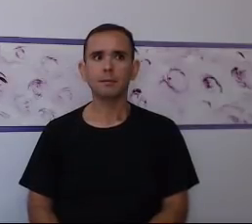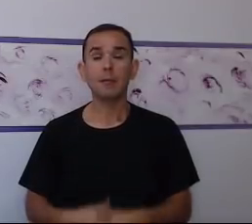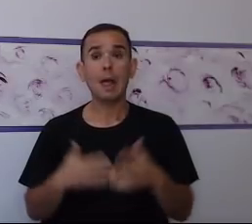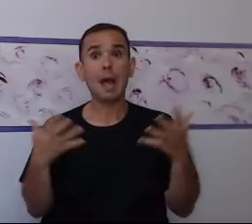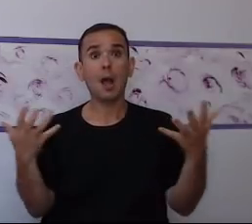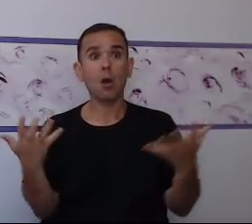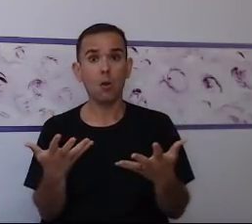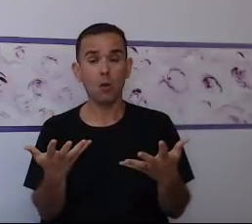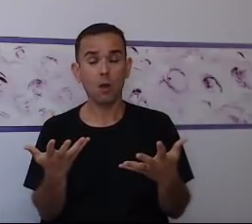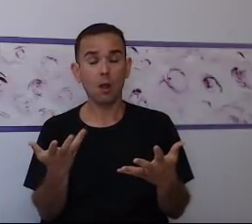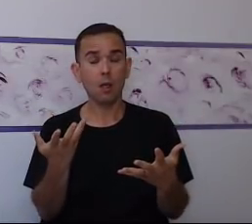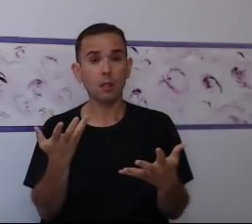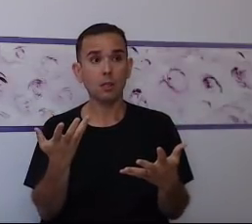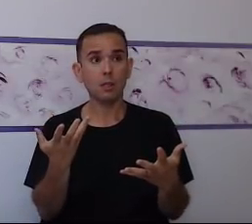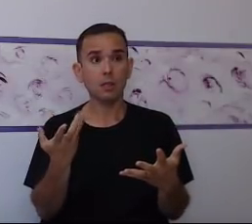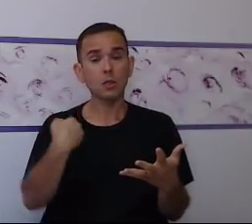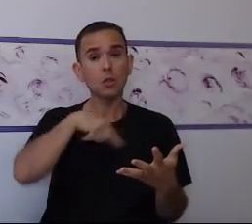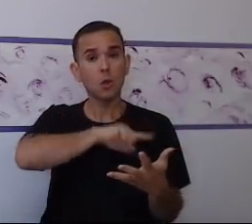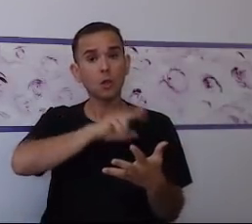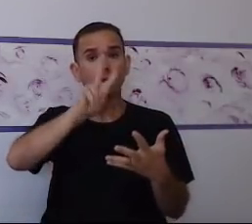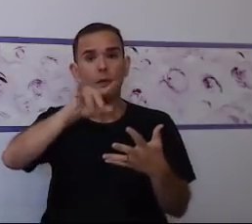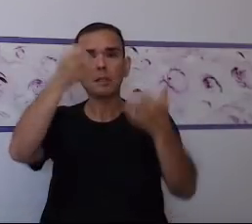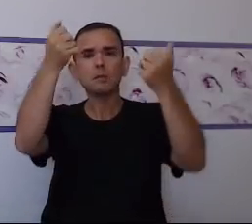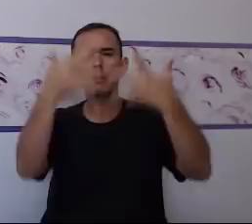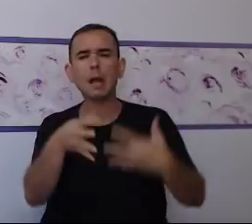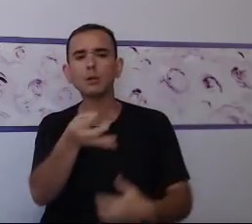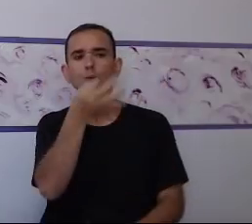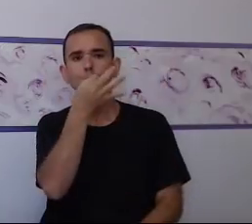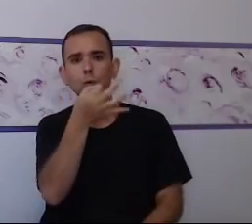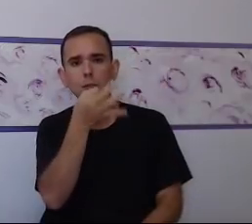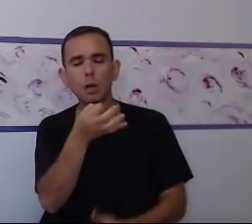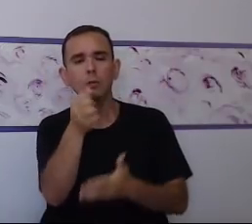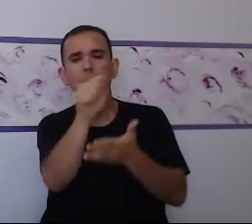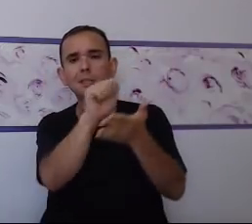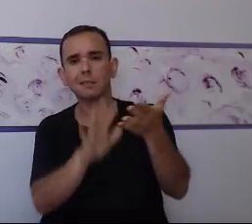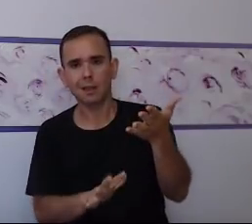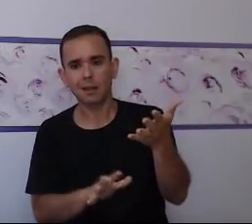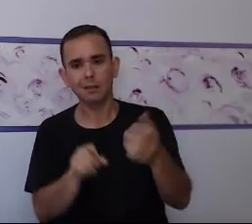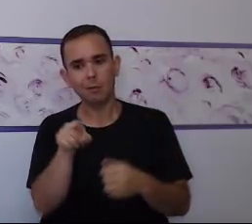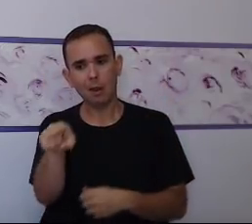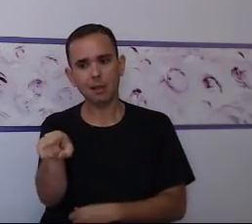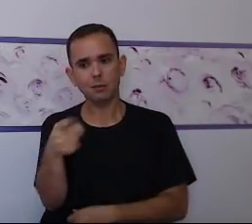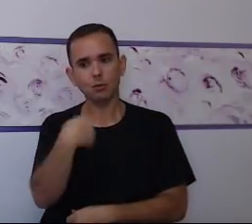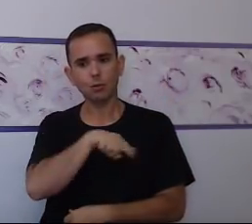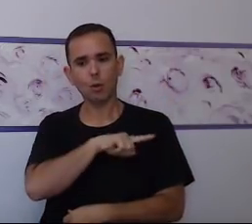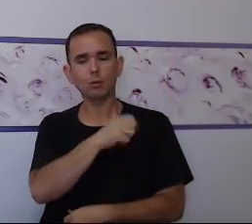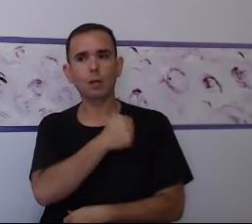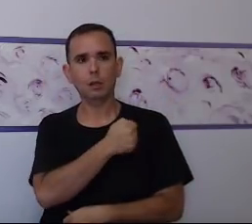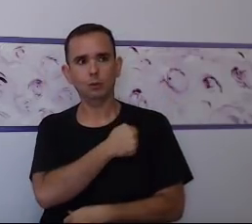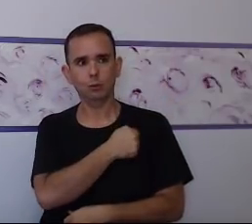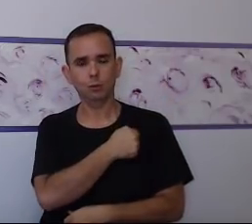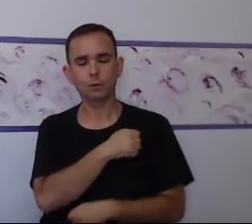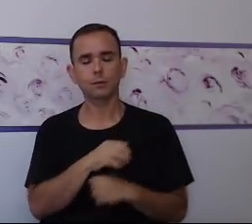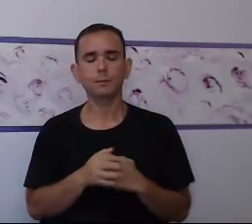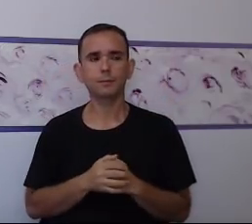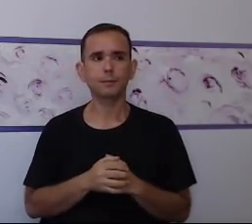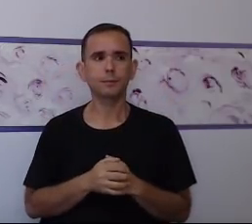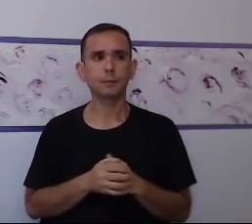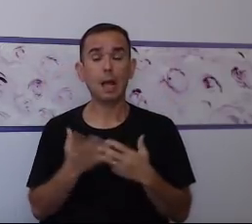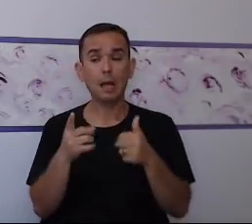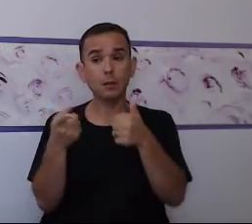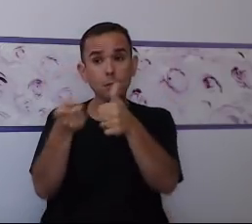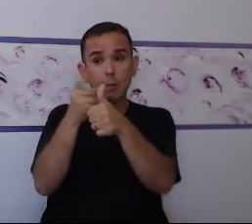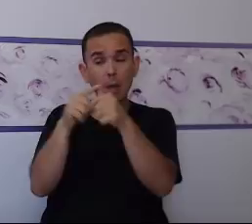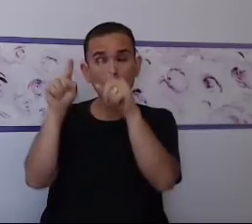Agora nós vamos falar um pouquinho sobre as sugestões de atividades para esses nossos alunos, né? Aí no